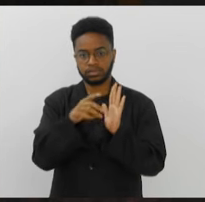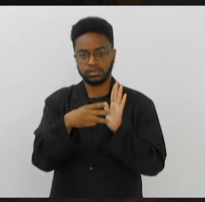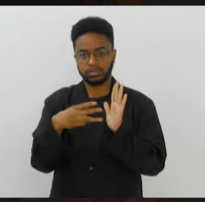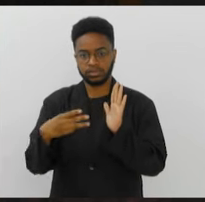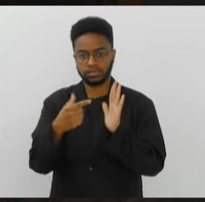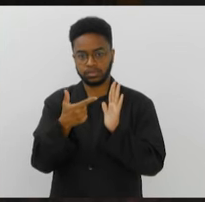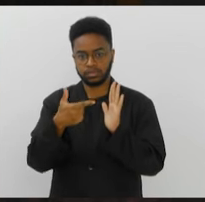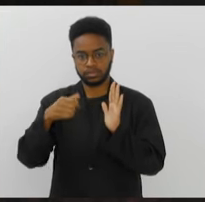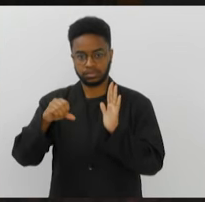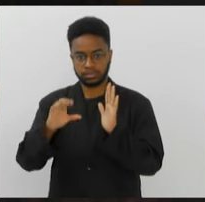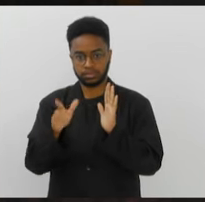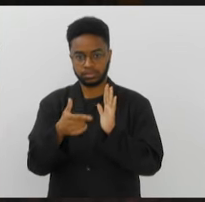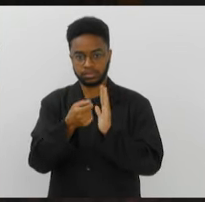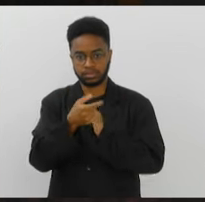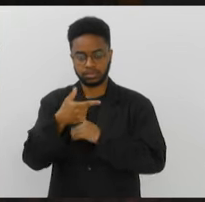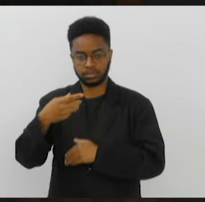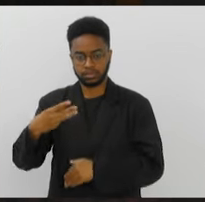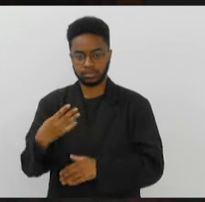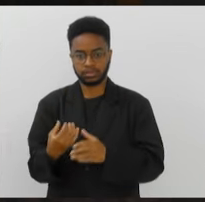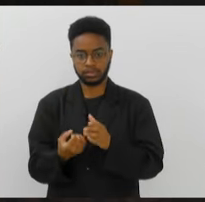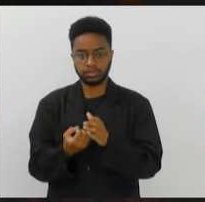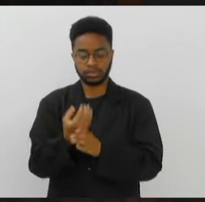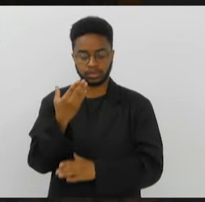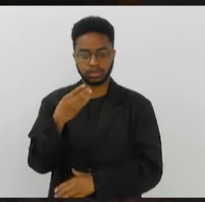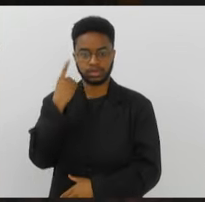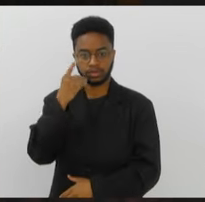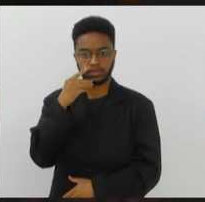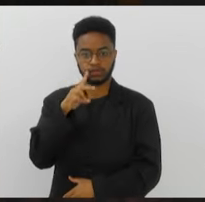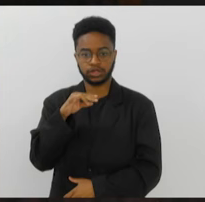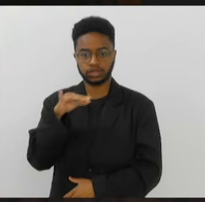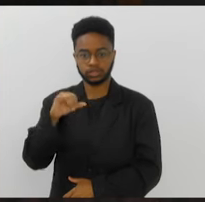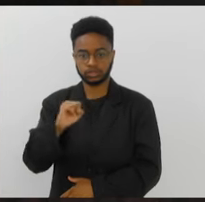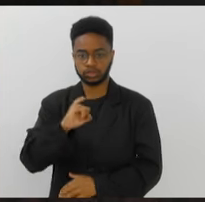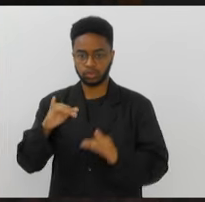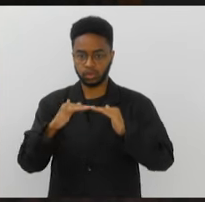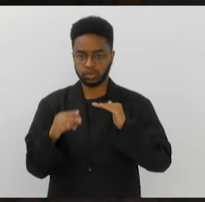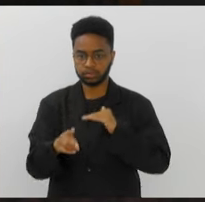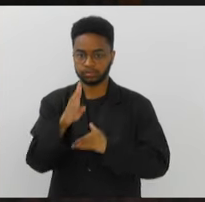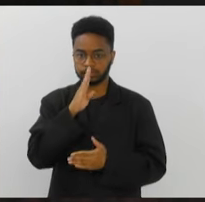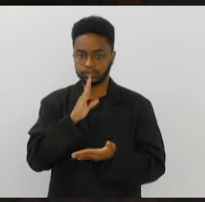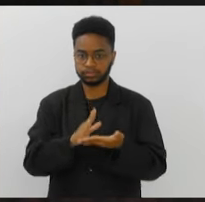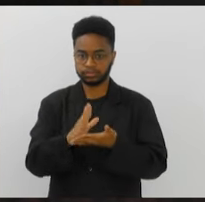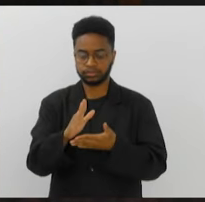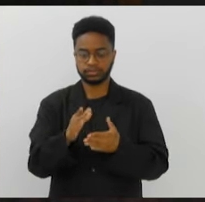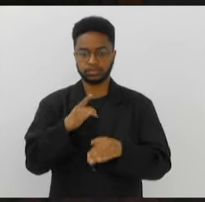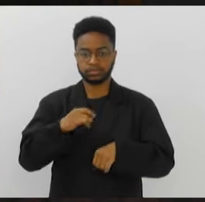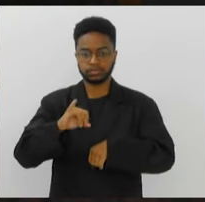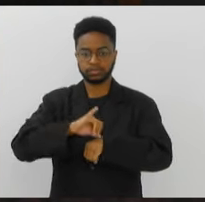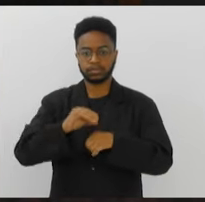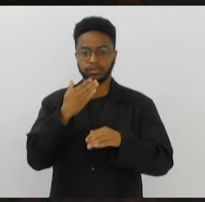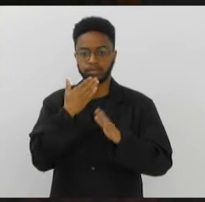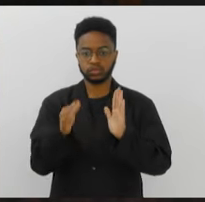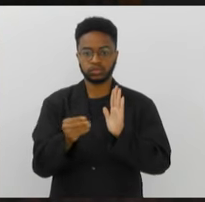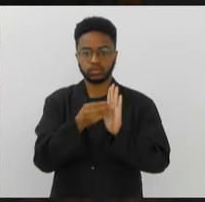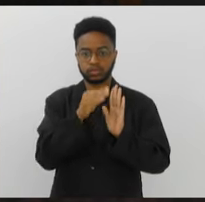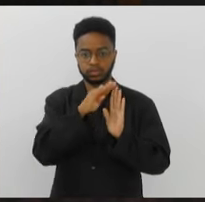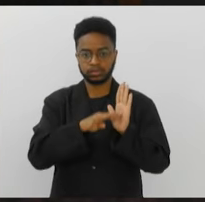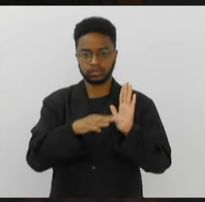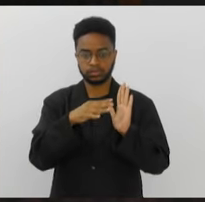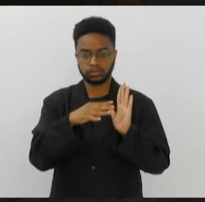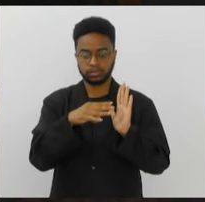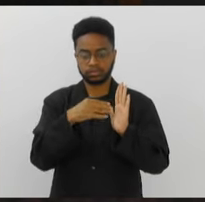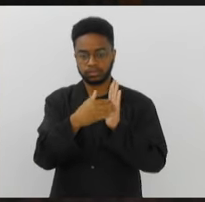3329 de 24. Deputado Vinícius Cosolino, os senhores que aprovam, permanecem como estão aprovados. Há sobre a mesa o